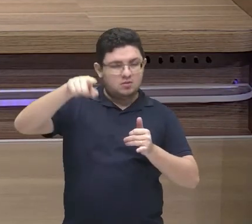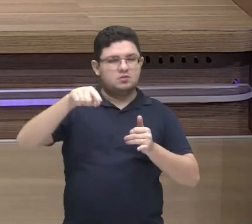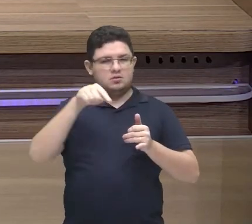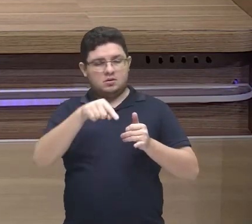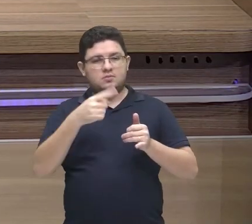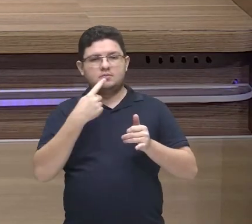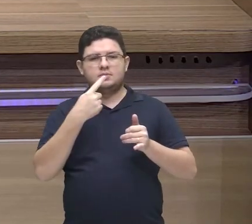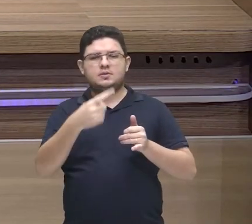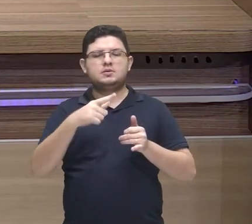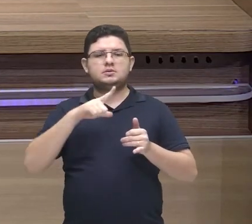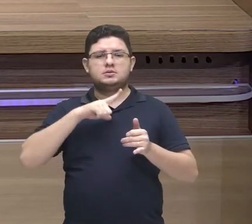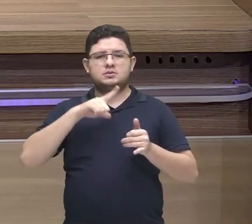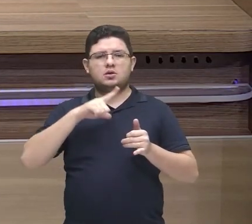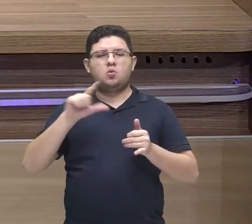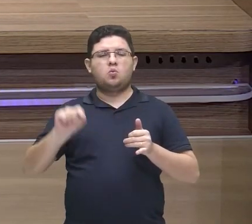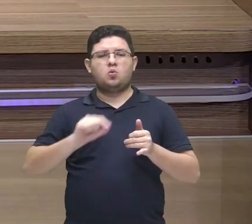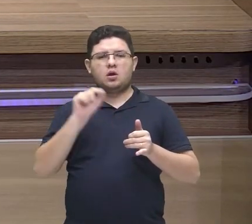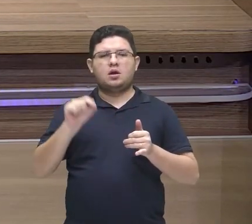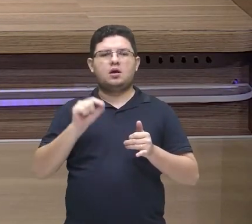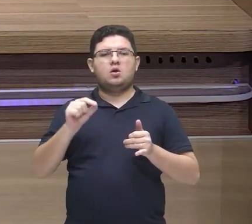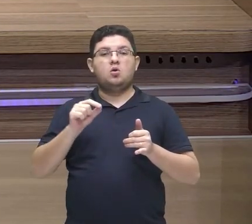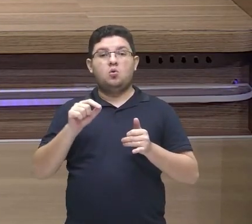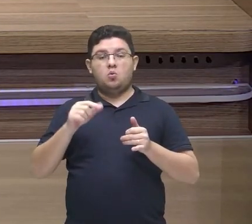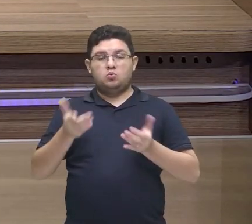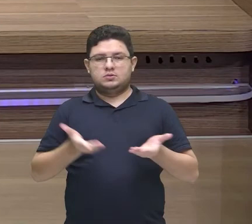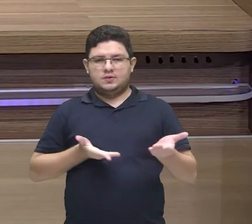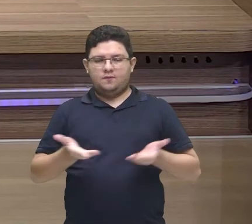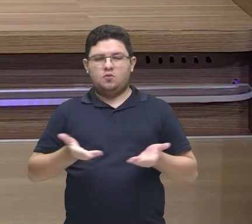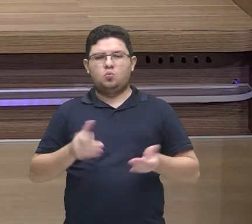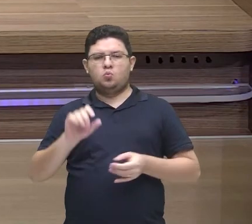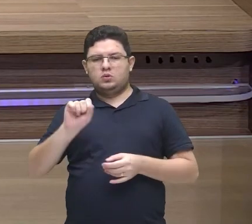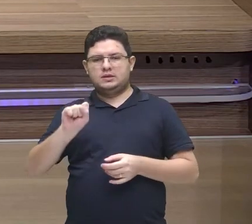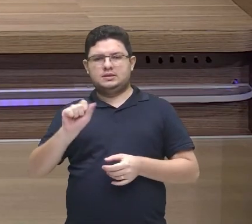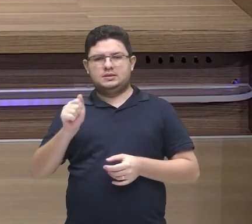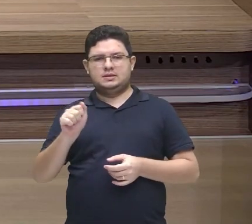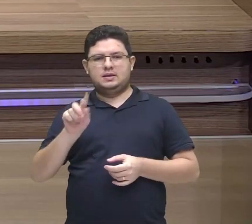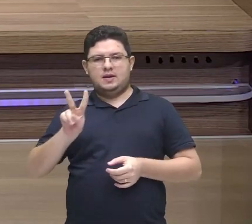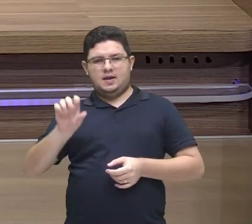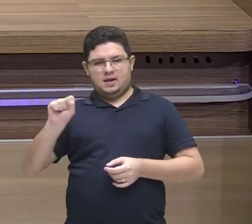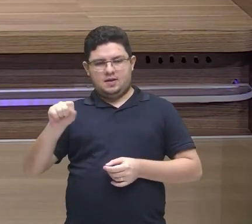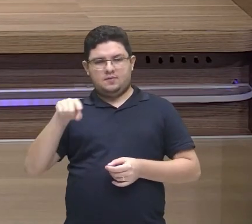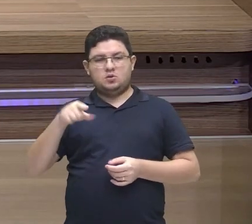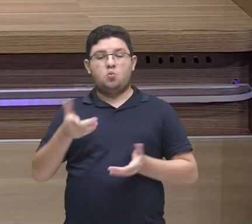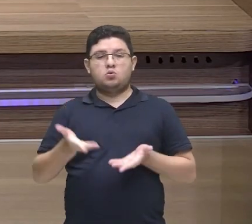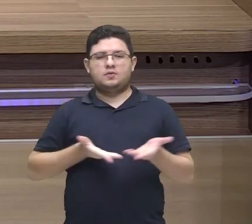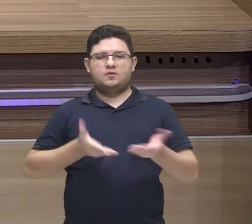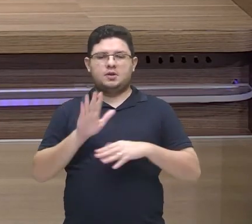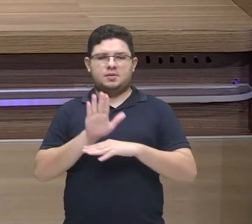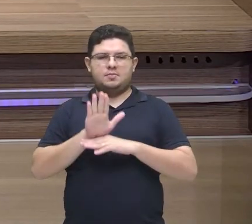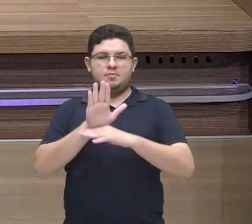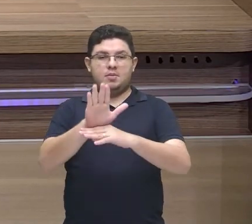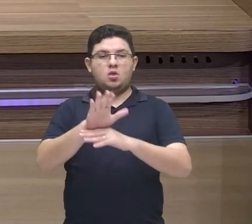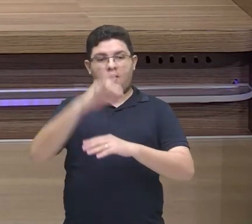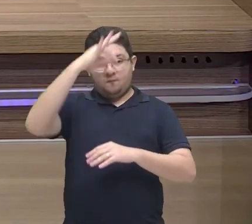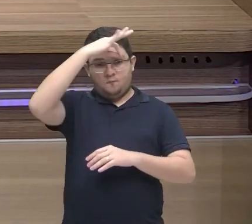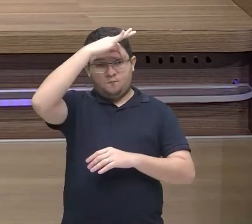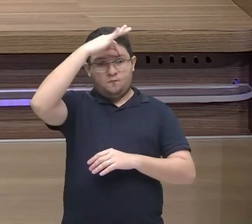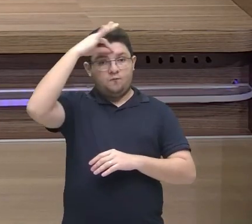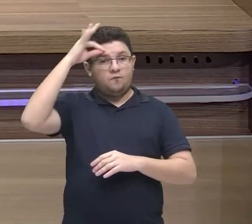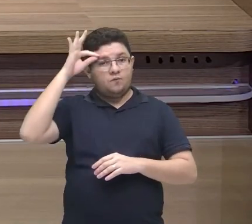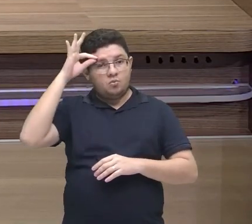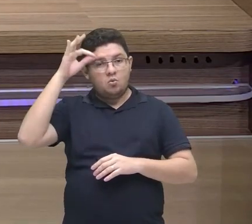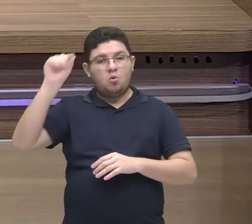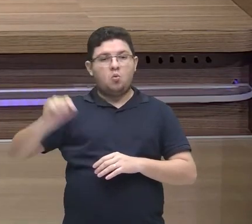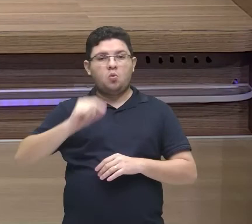SAVVIS, SAVIS, que é o Serviço de Atendimento a Vítimas de Violência Sexual. Então,